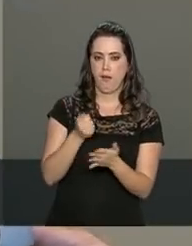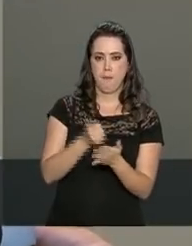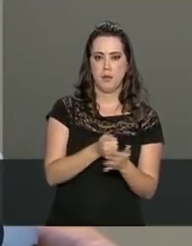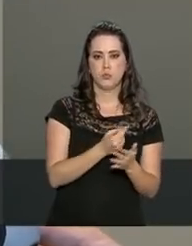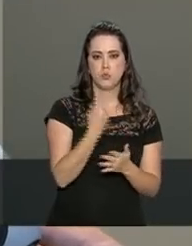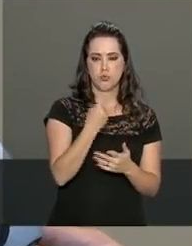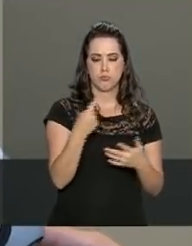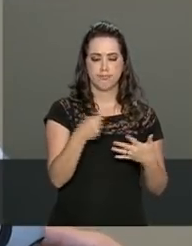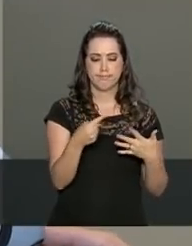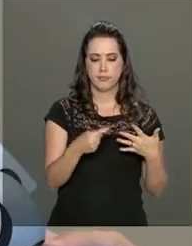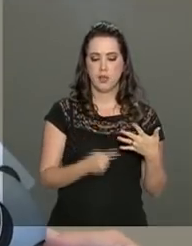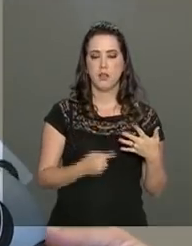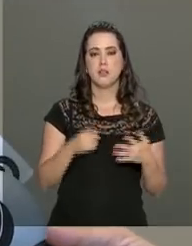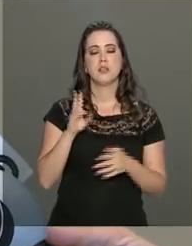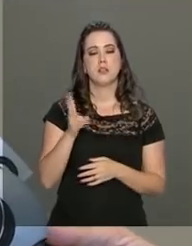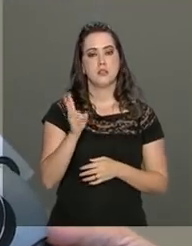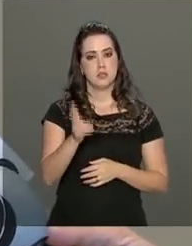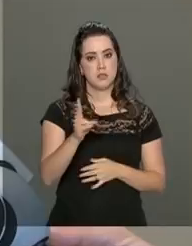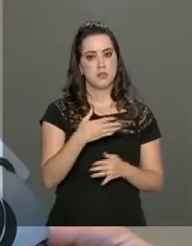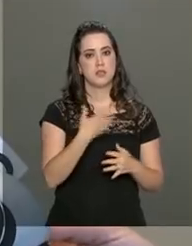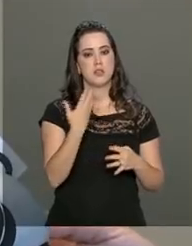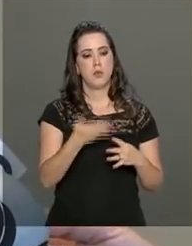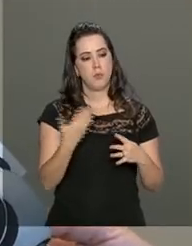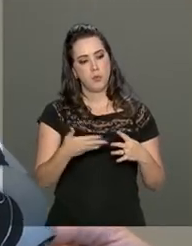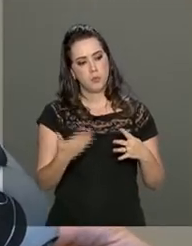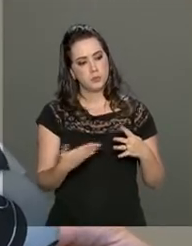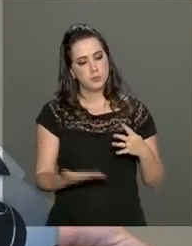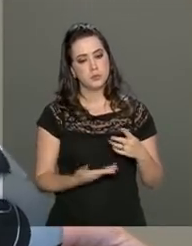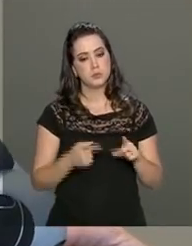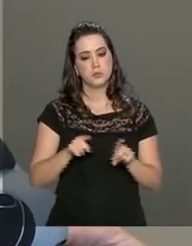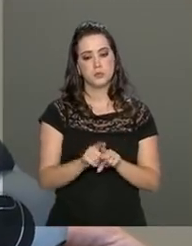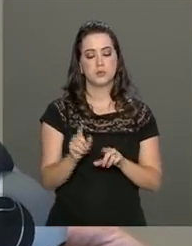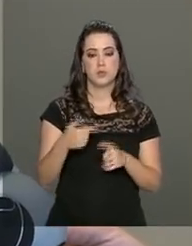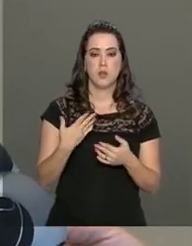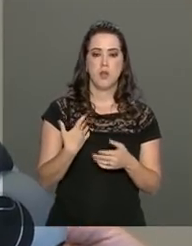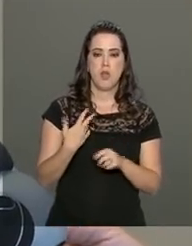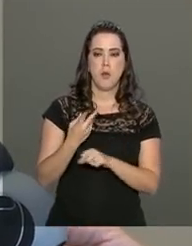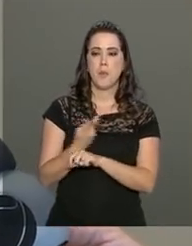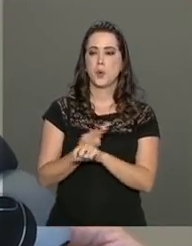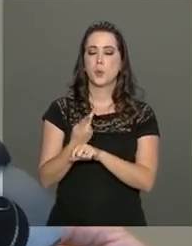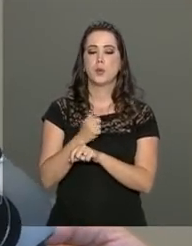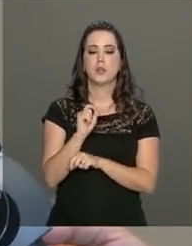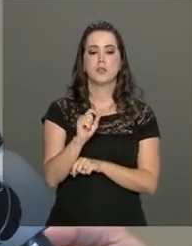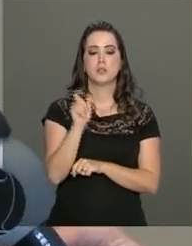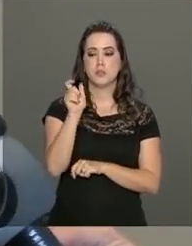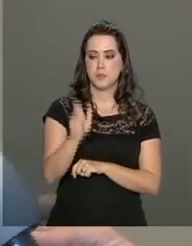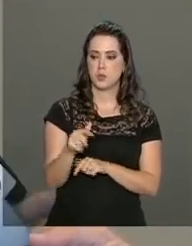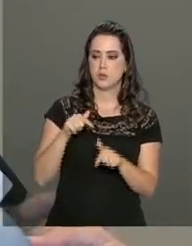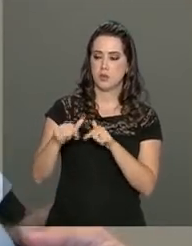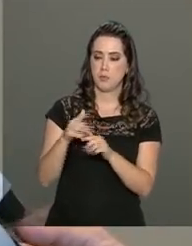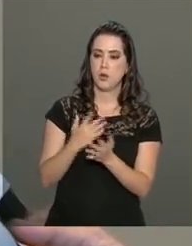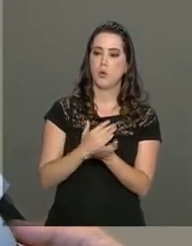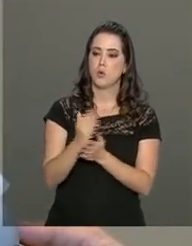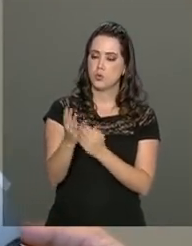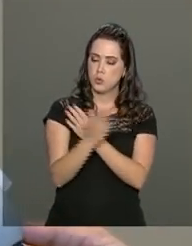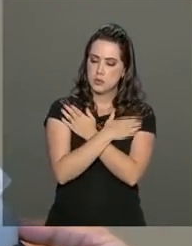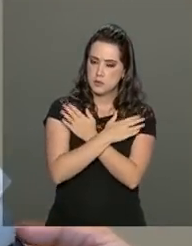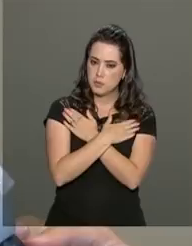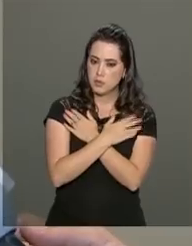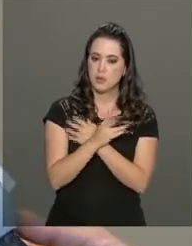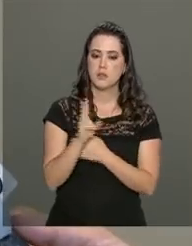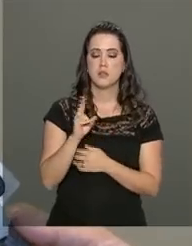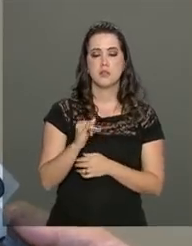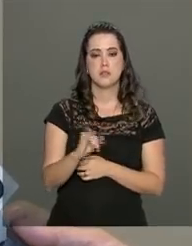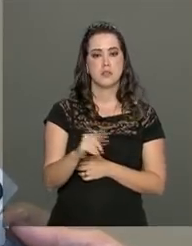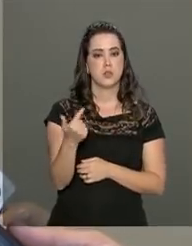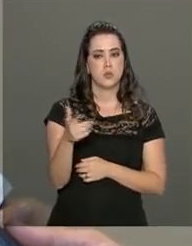parcela haverá sempre processamentos eh eh a fim de verificar se esse trabalhador ainda está desempregado